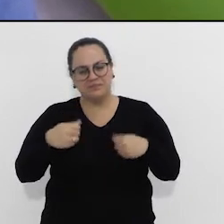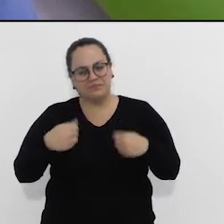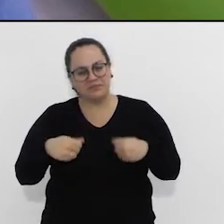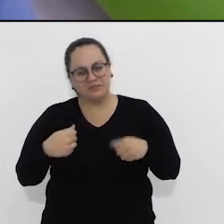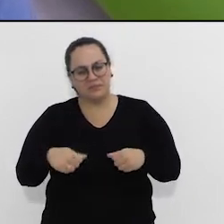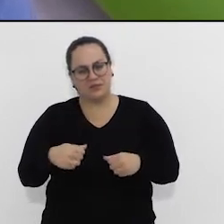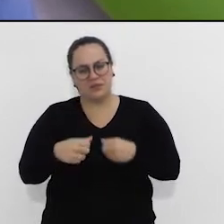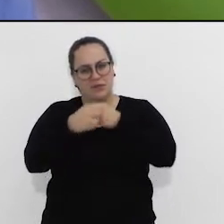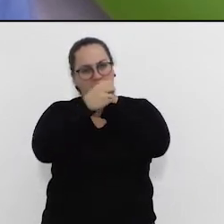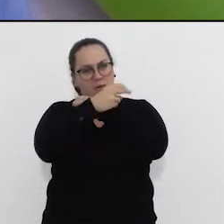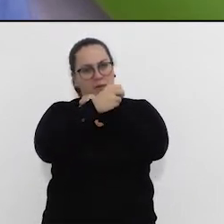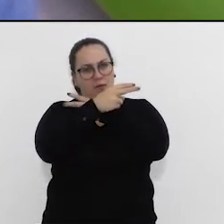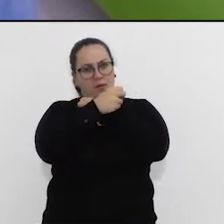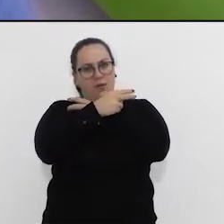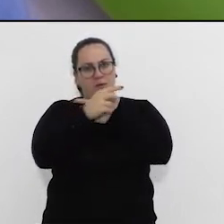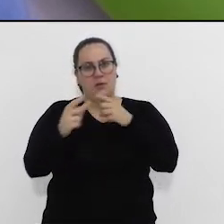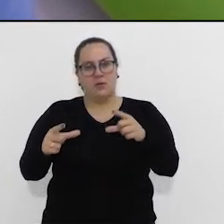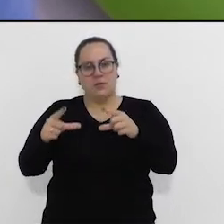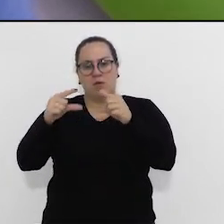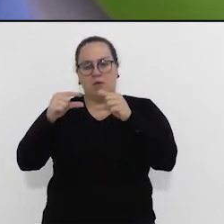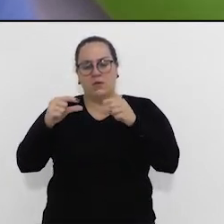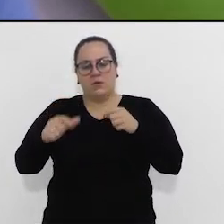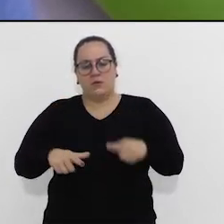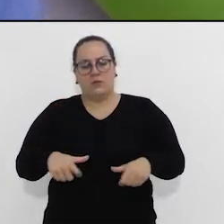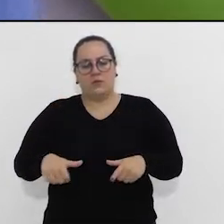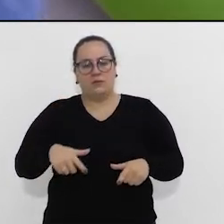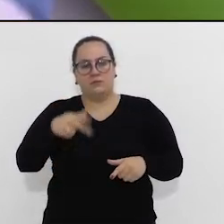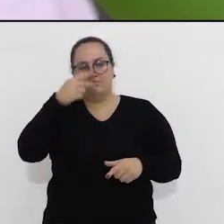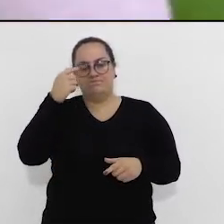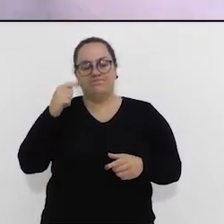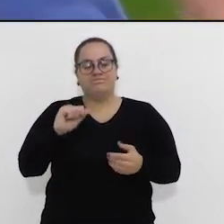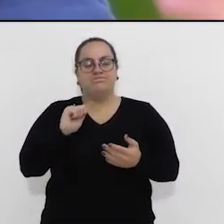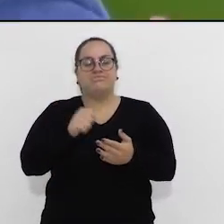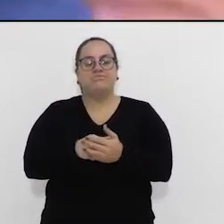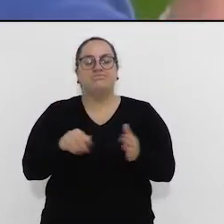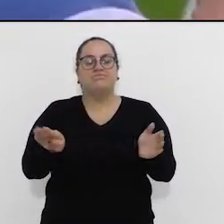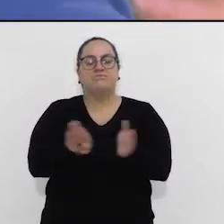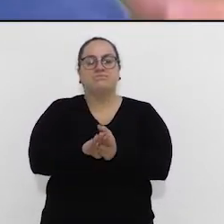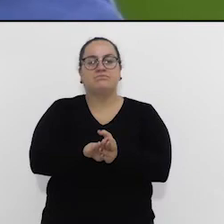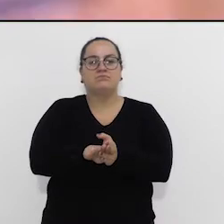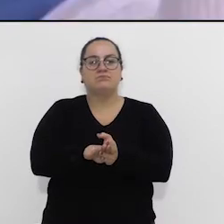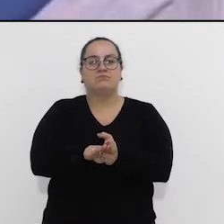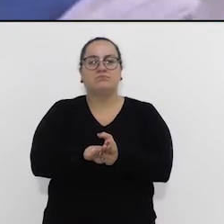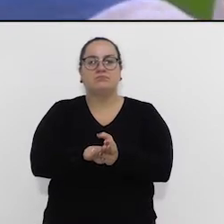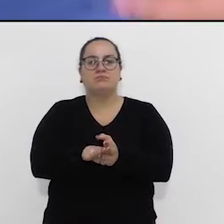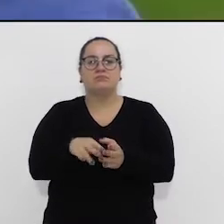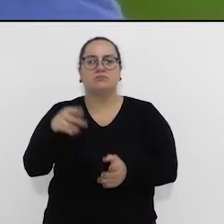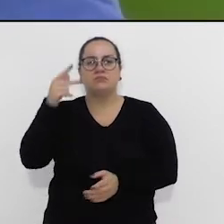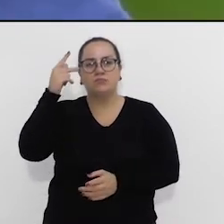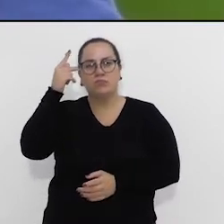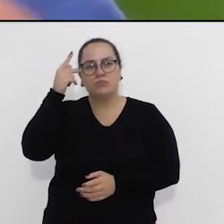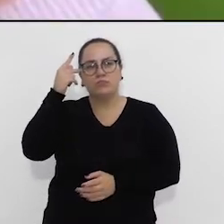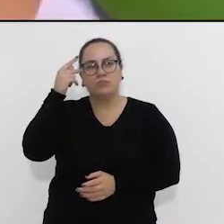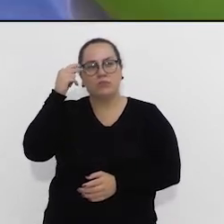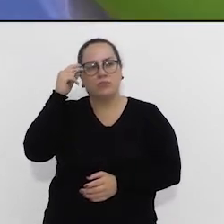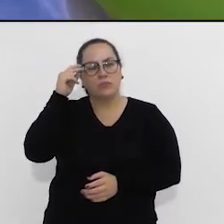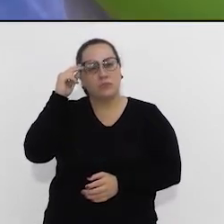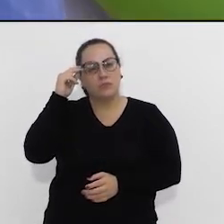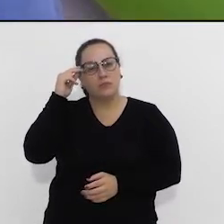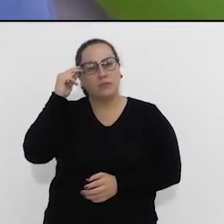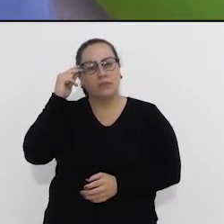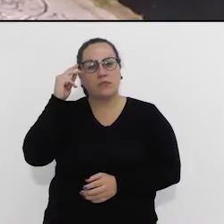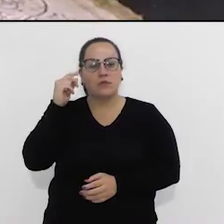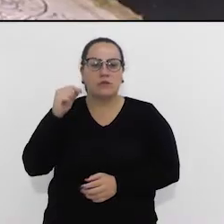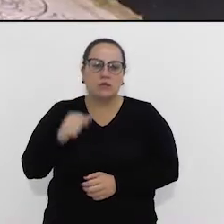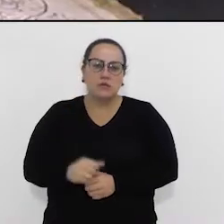que fazer Às vezes o empresário o pequeno empresário ele não tem condições de chegar até a São Paulo no Palácio do Planalto em Brasília